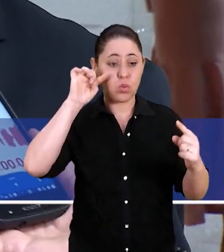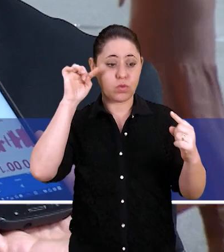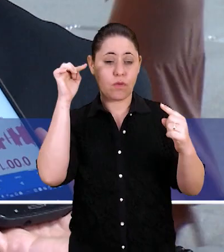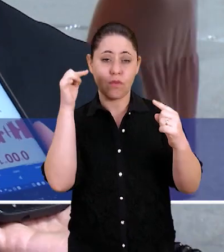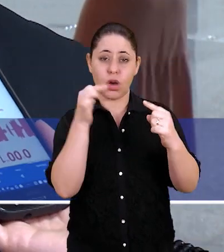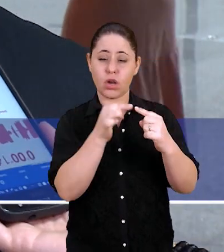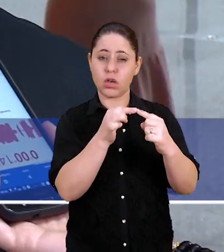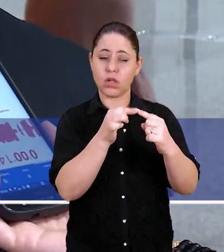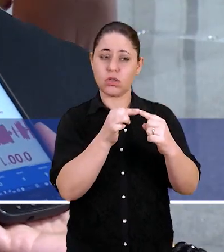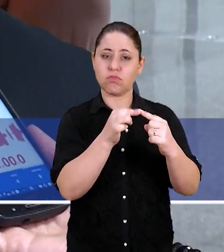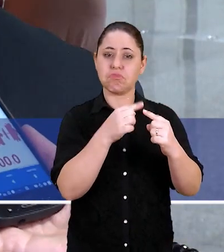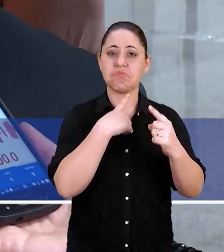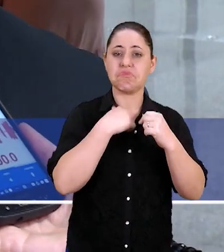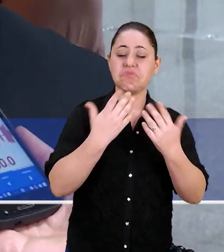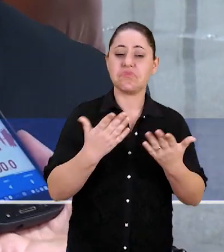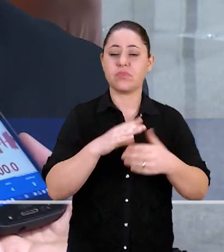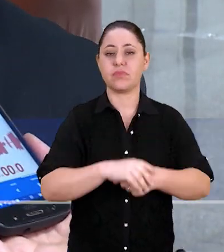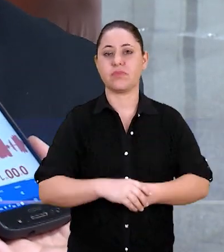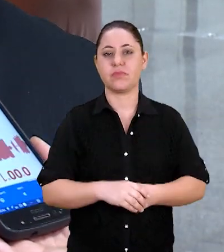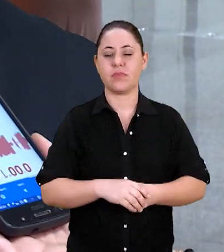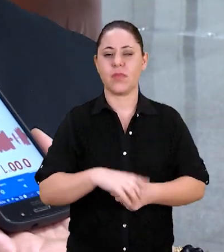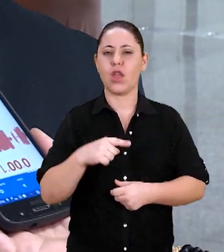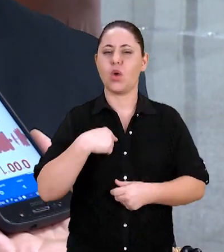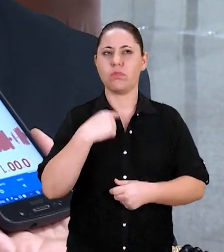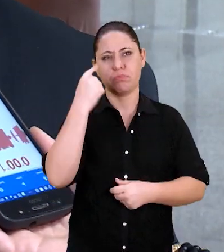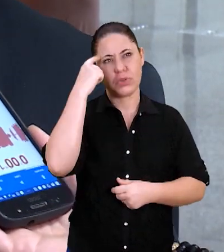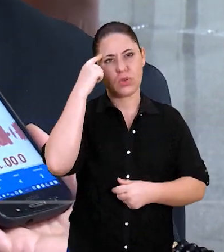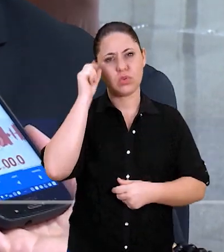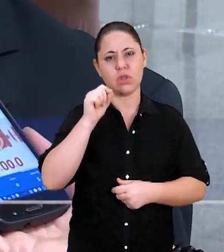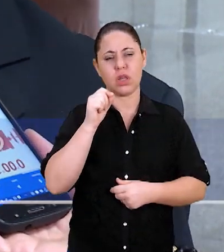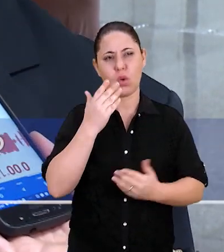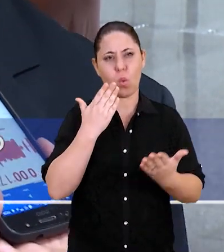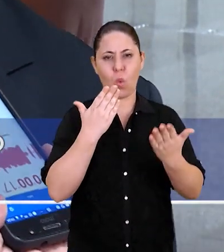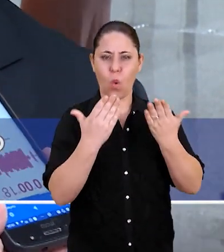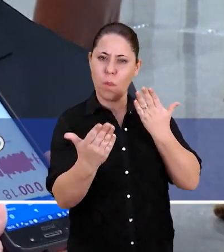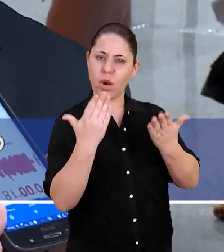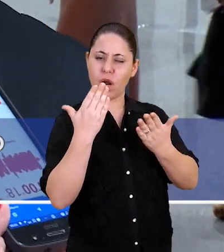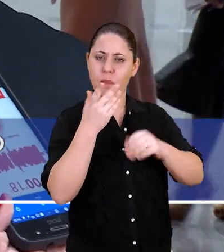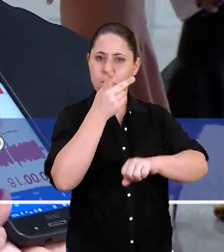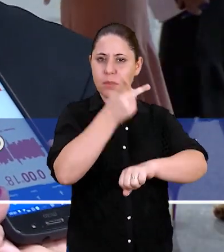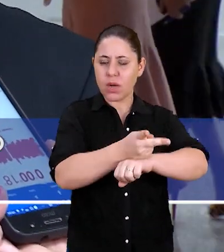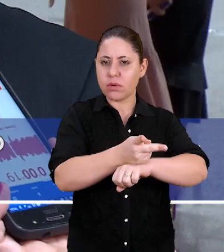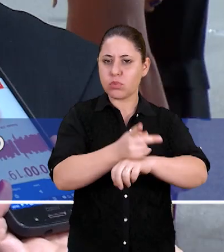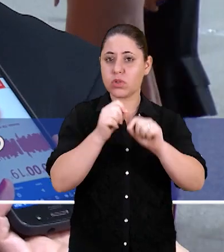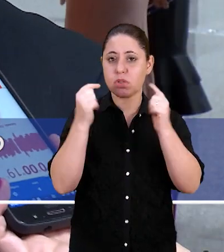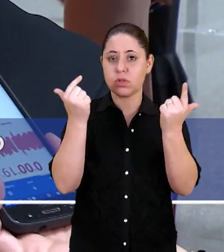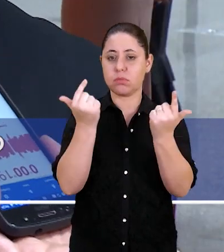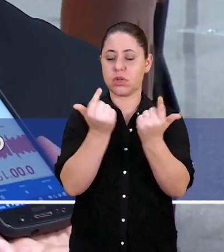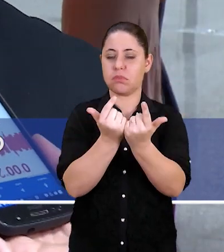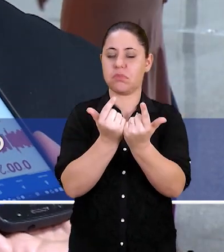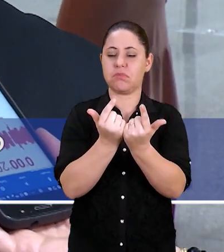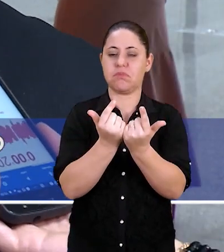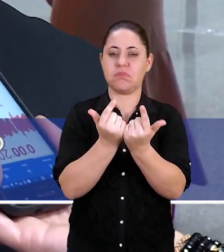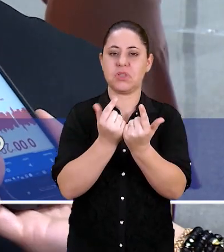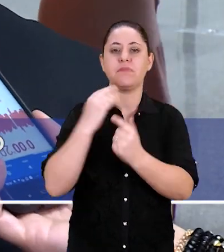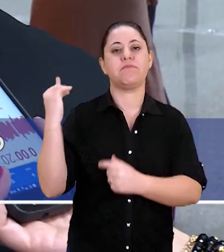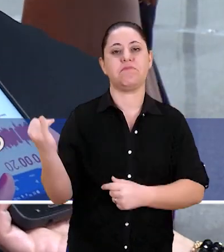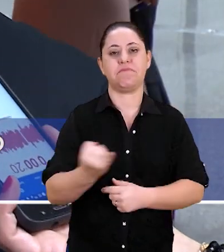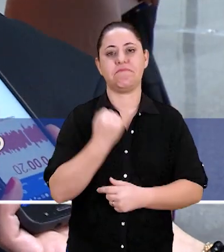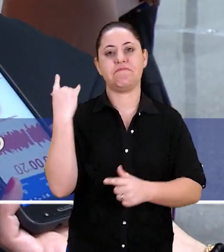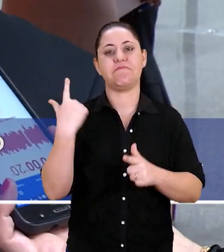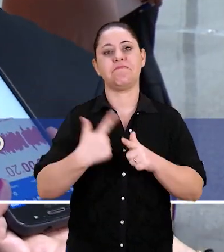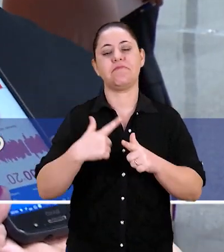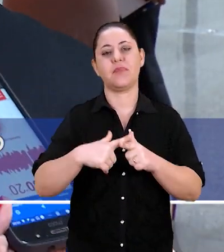um focado na sua área de interesse. Eu considero, nesse aspecto, e comparado a esses outros prêmios, o prêmio da Assembleia imprescindível e